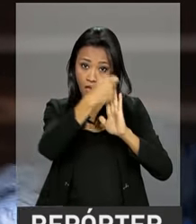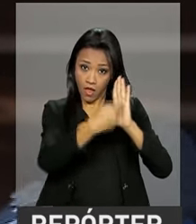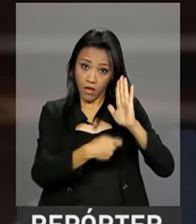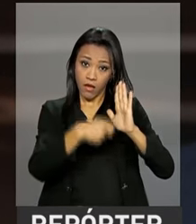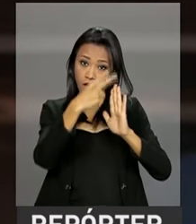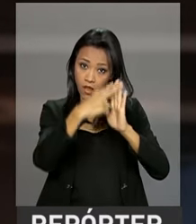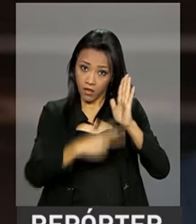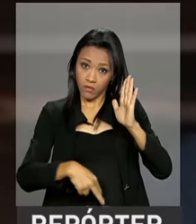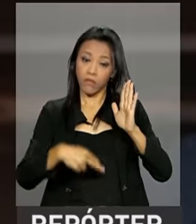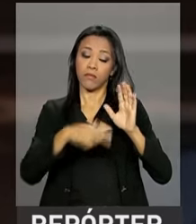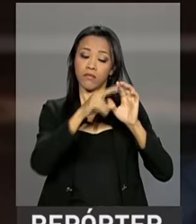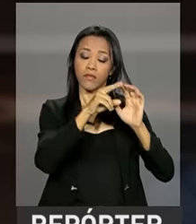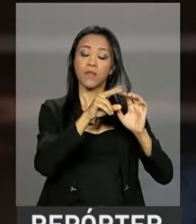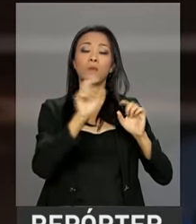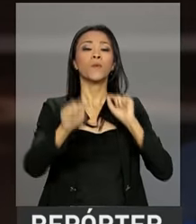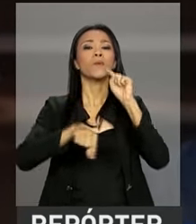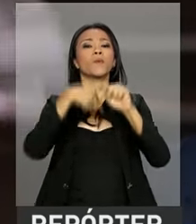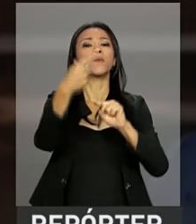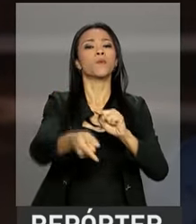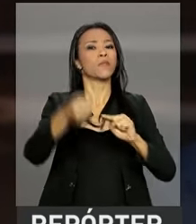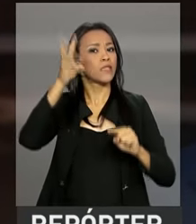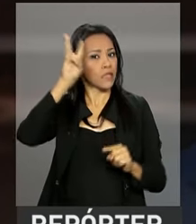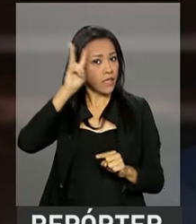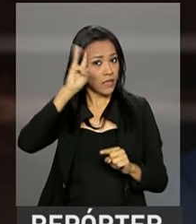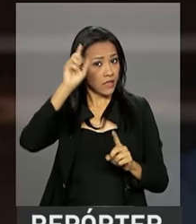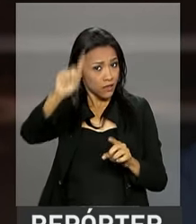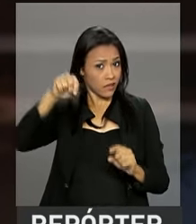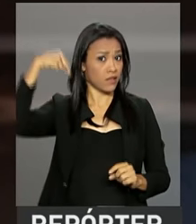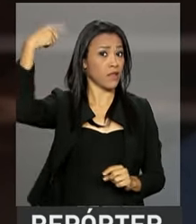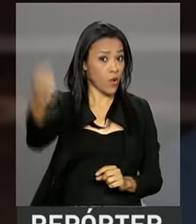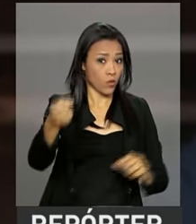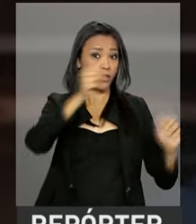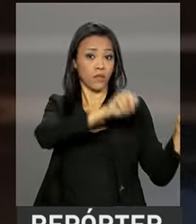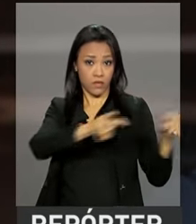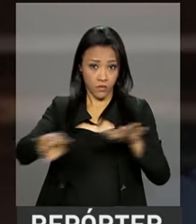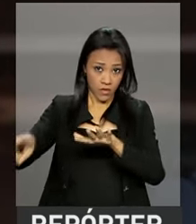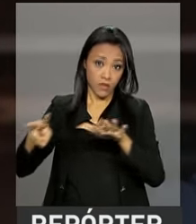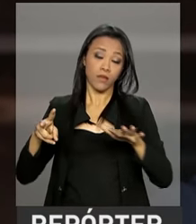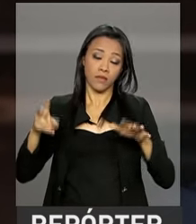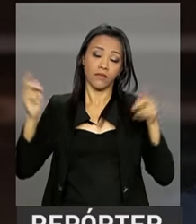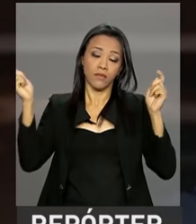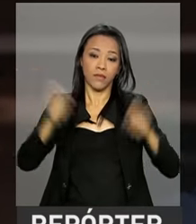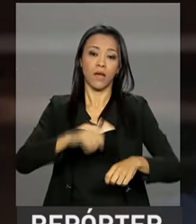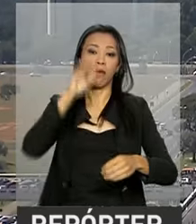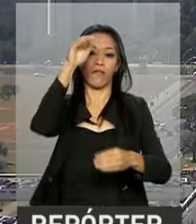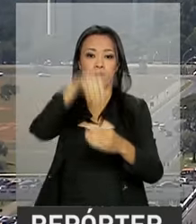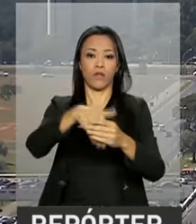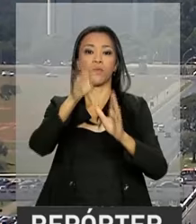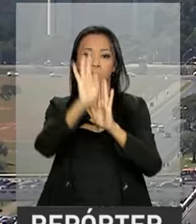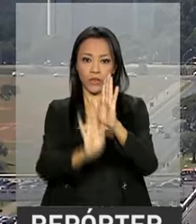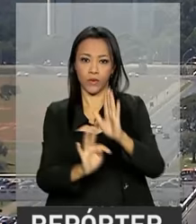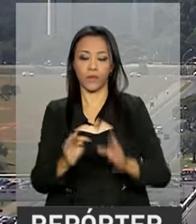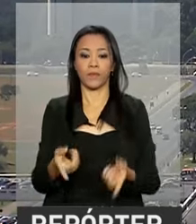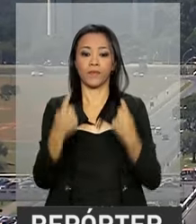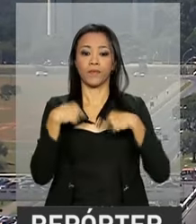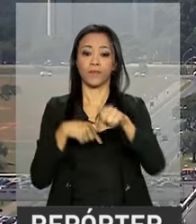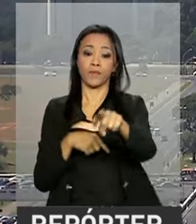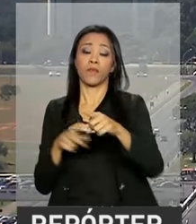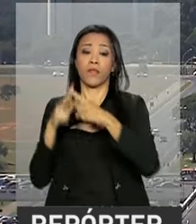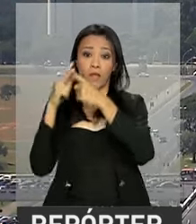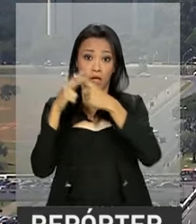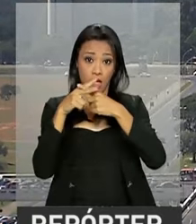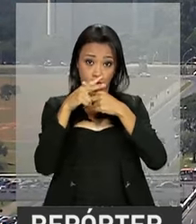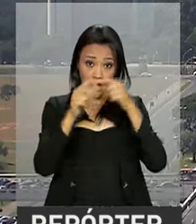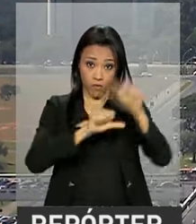e com isso esperamos que já na outra semana temos condição de votar o texto na comissão a reforma no sistema de